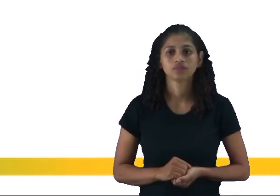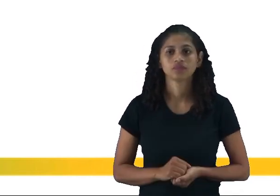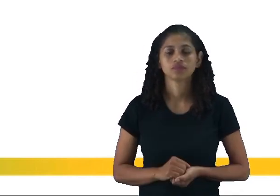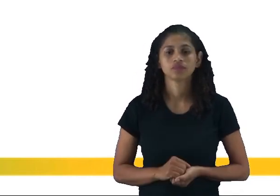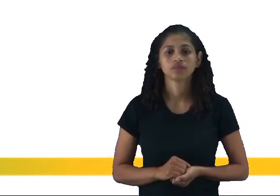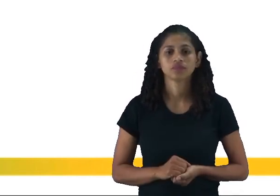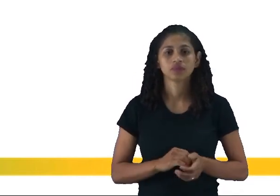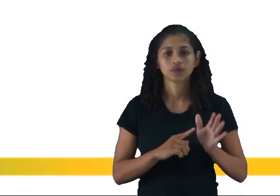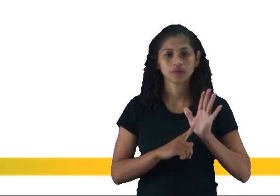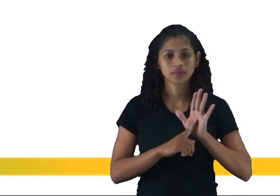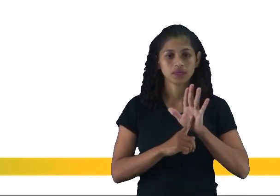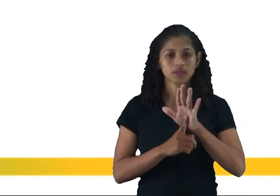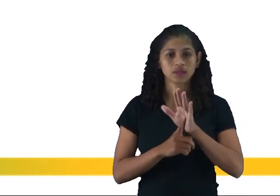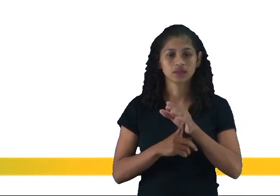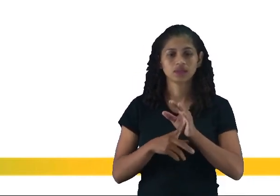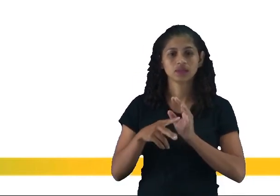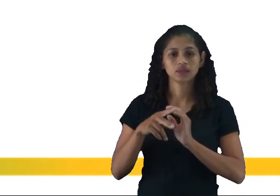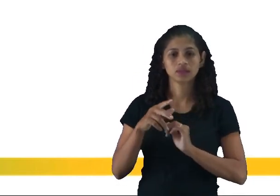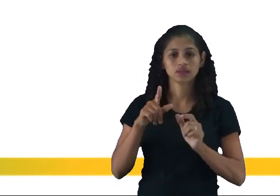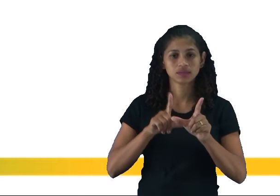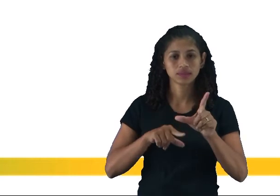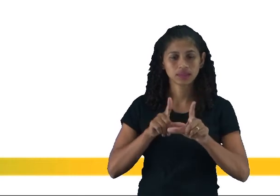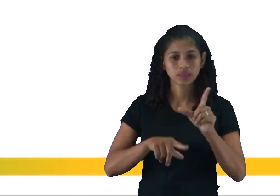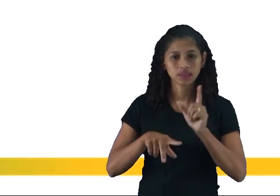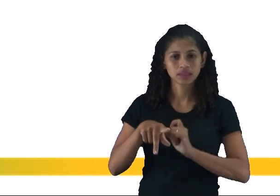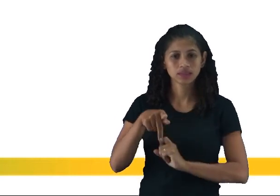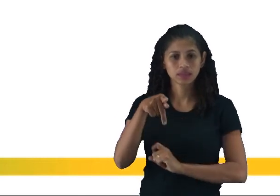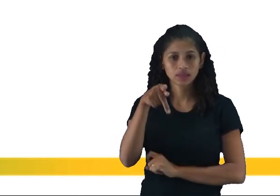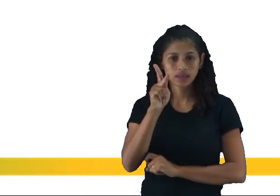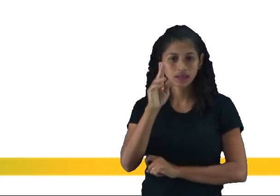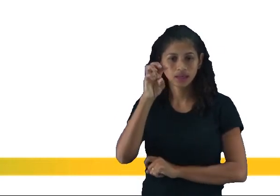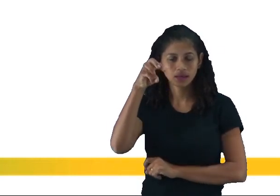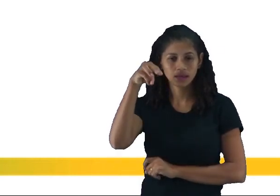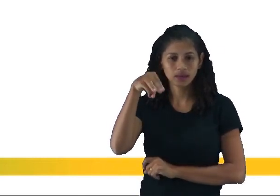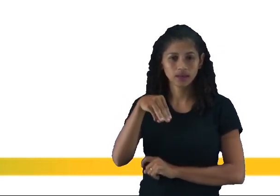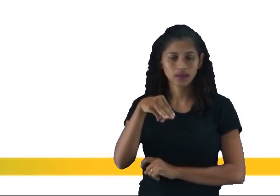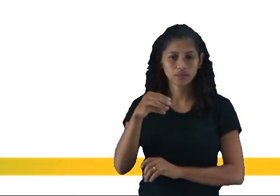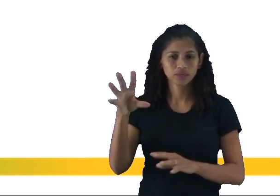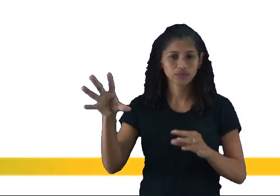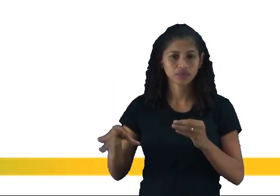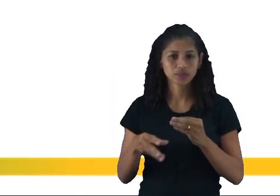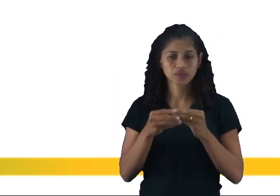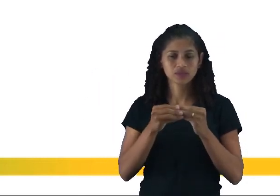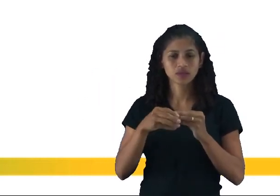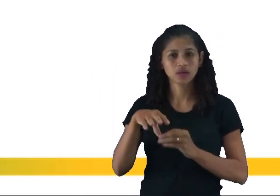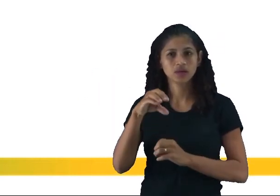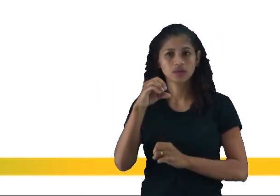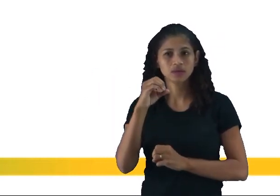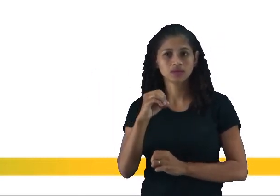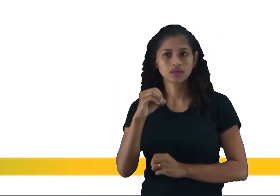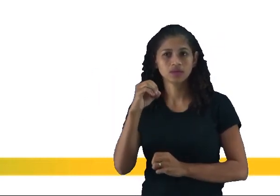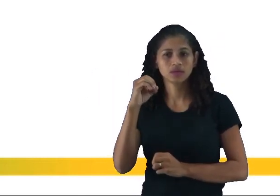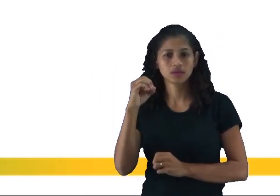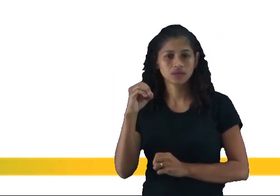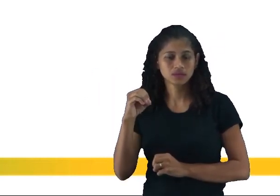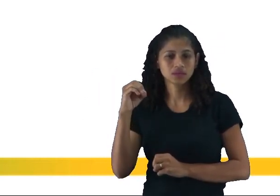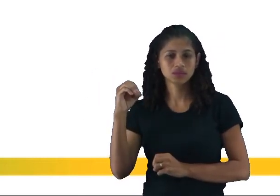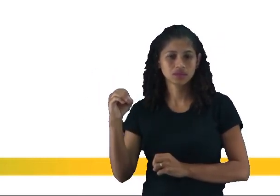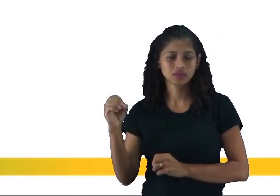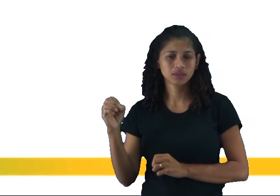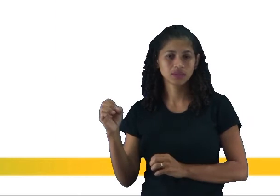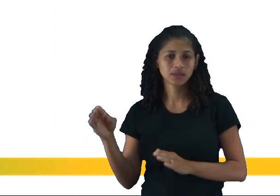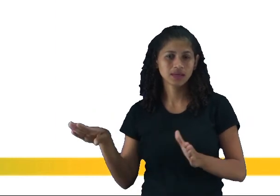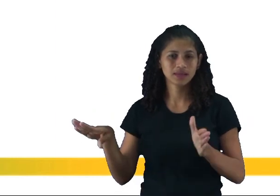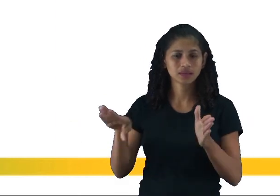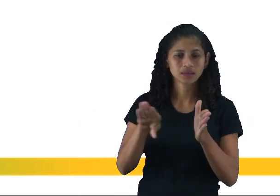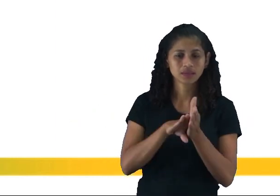quilômetro, representado pelas letras KM, e nós vamos acrescentar os zeros até a unidade